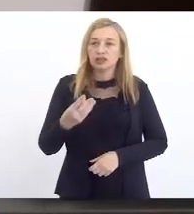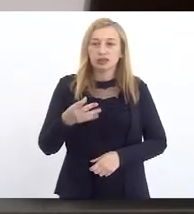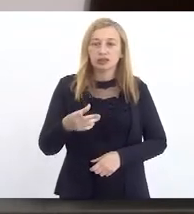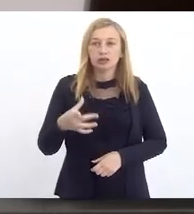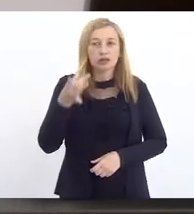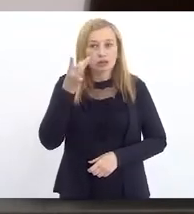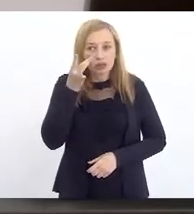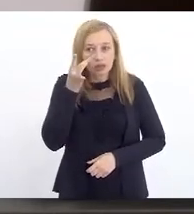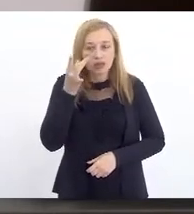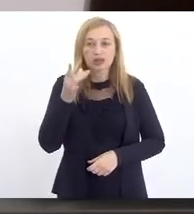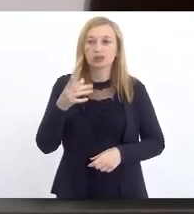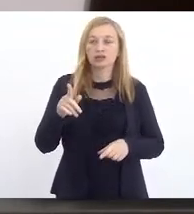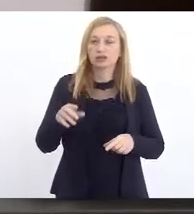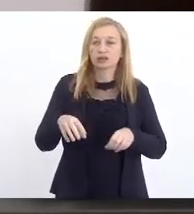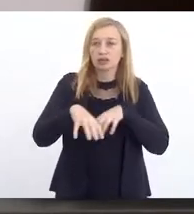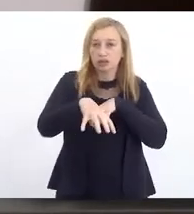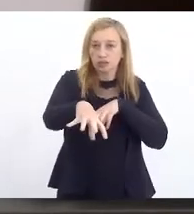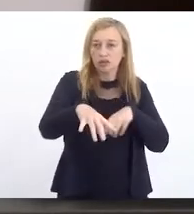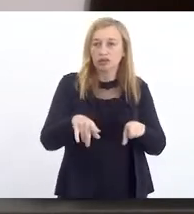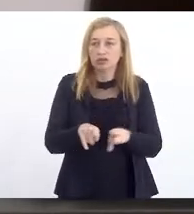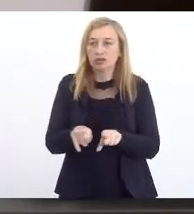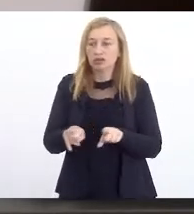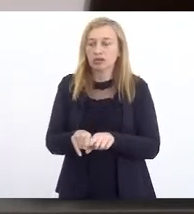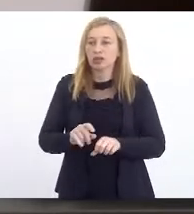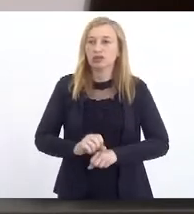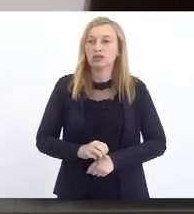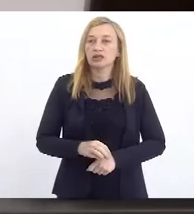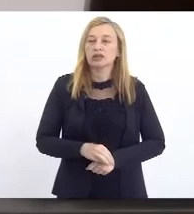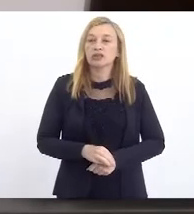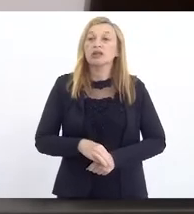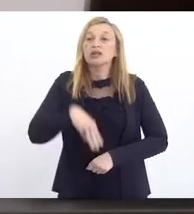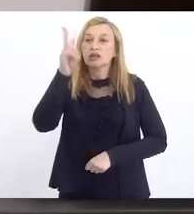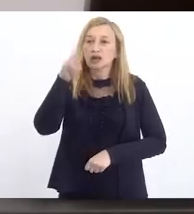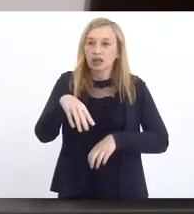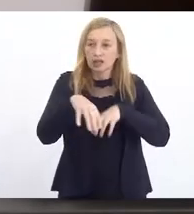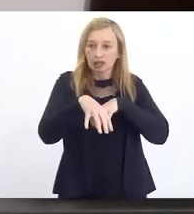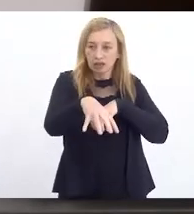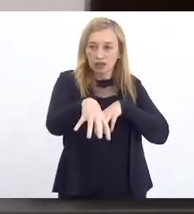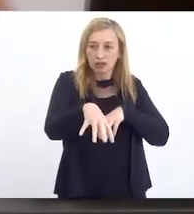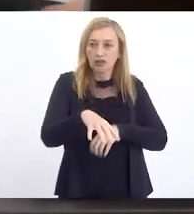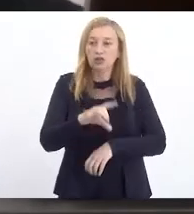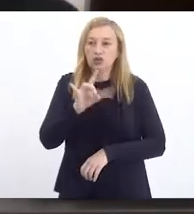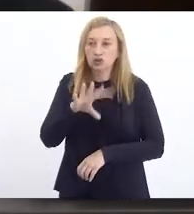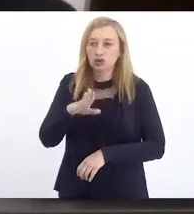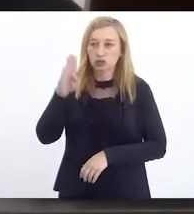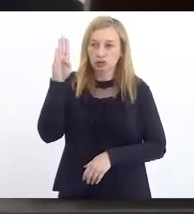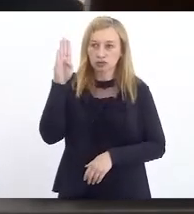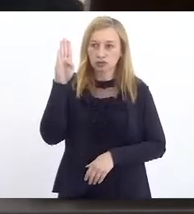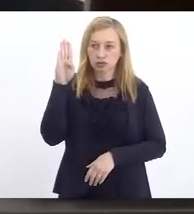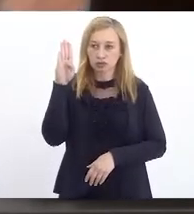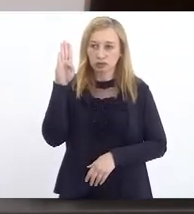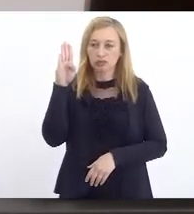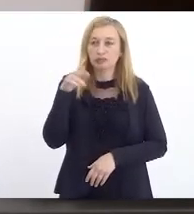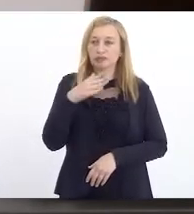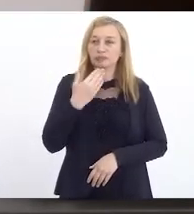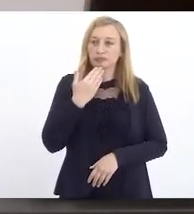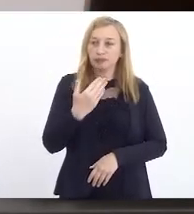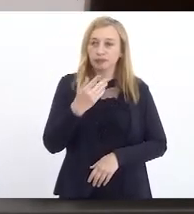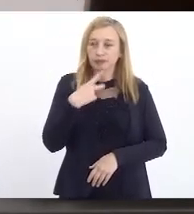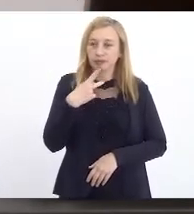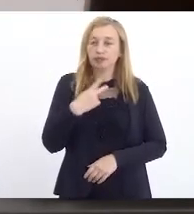de forma remota. Quem está de forma remota, é só levantar o braço